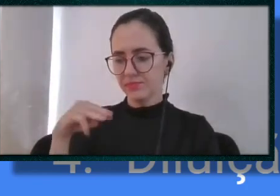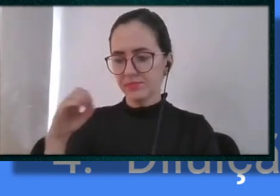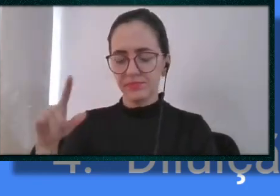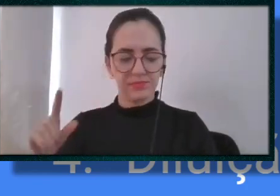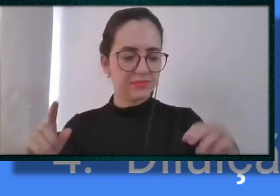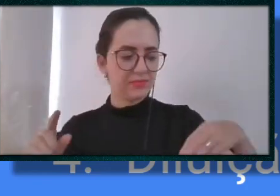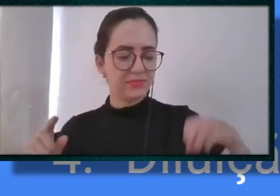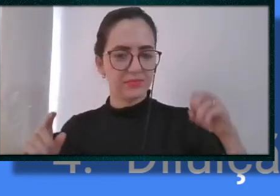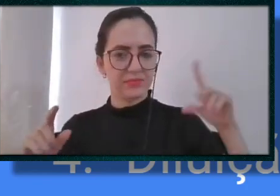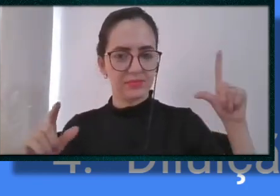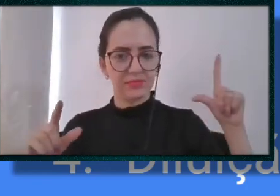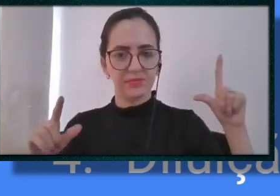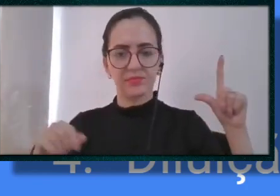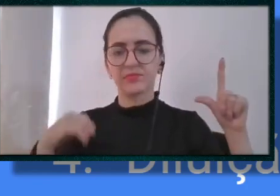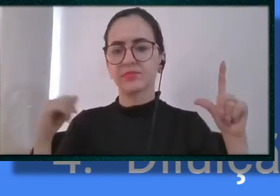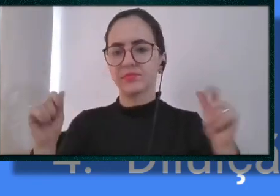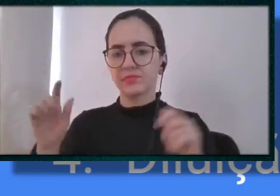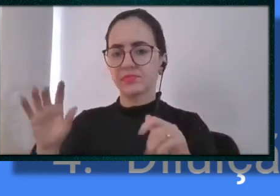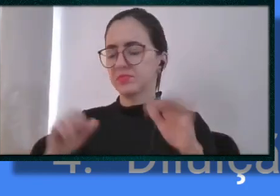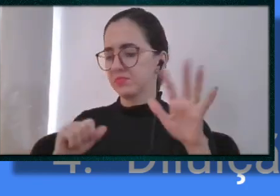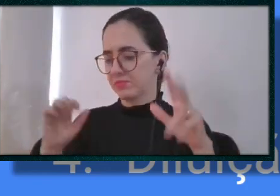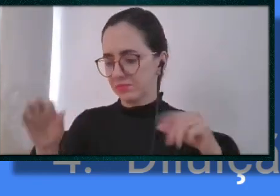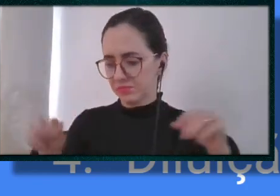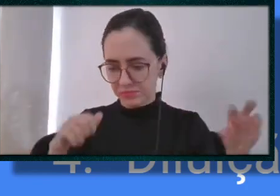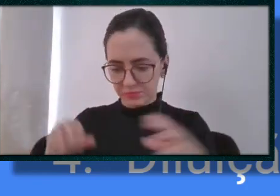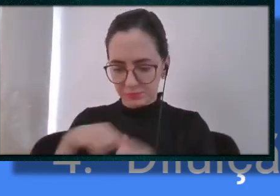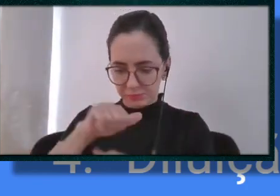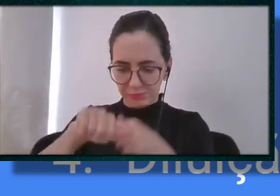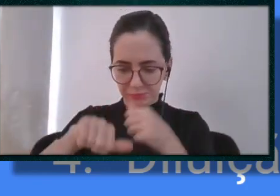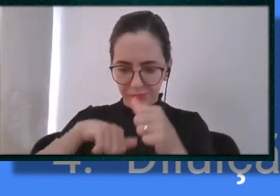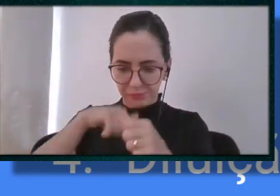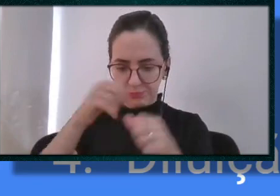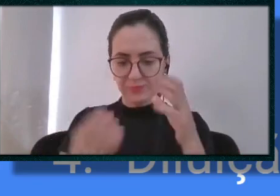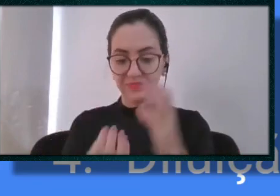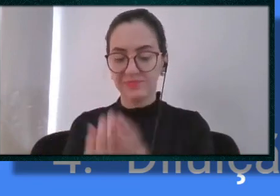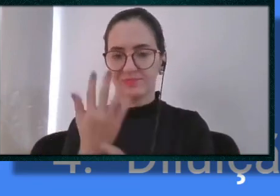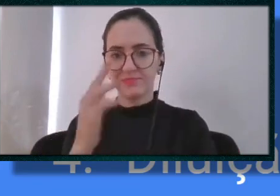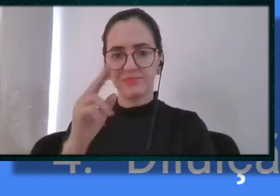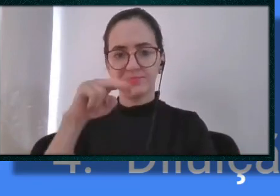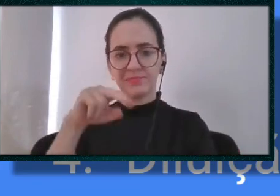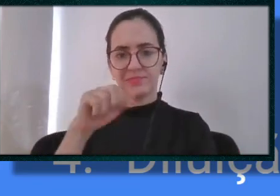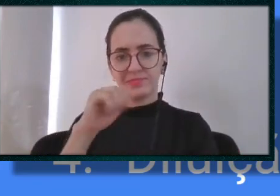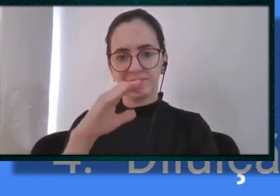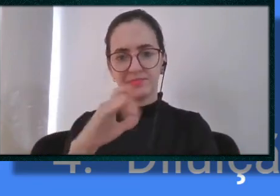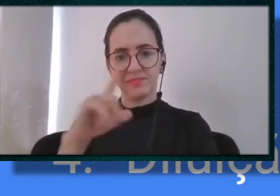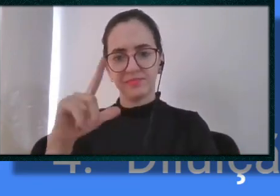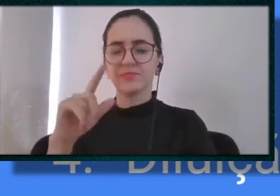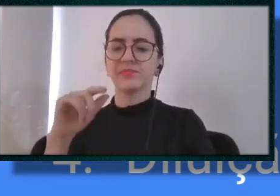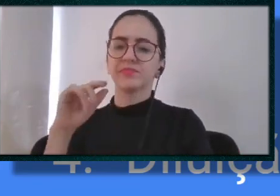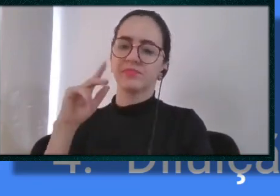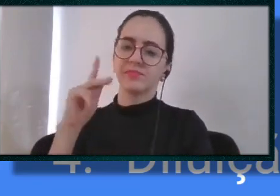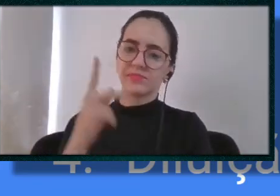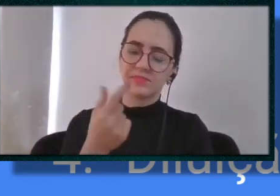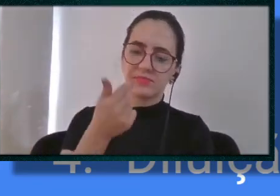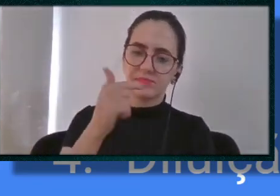formar NaCl e H2O. Então, os reagentes eles vão consumir o conteúdo e os